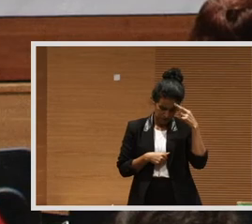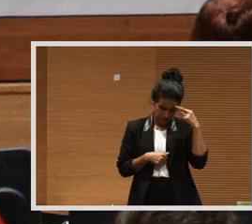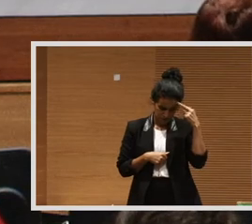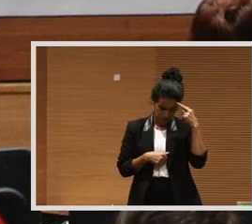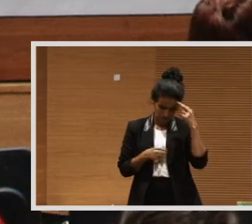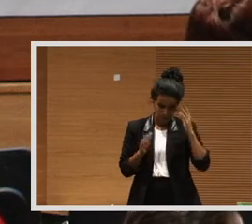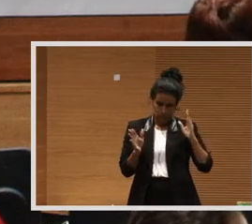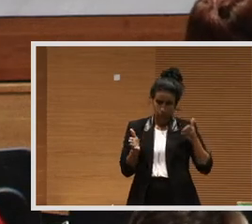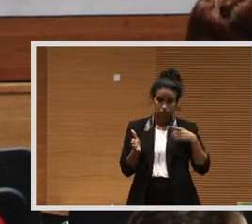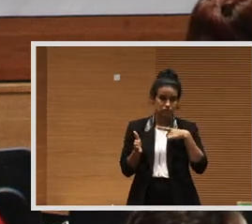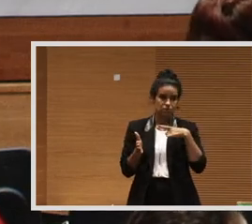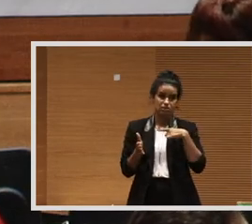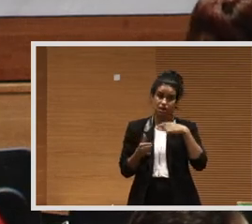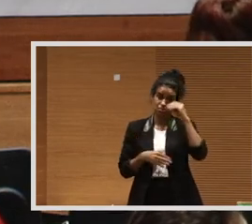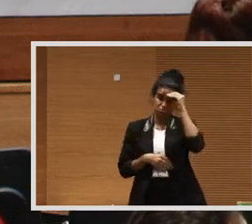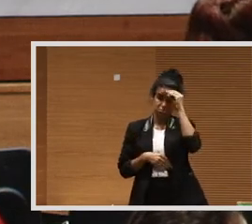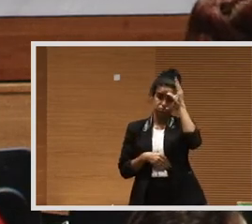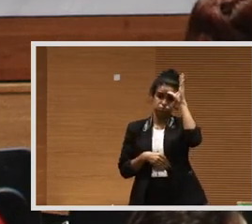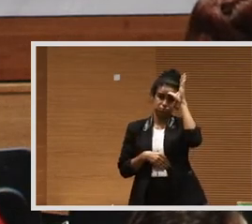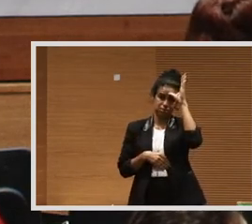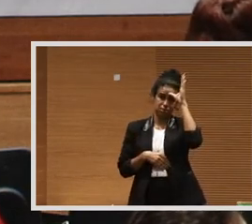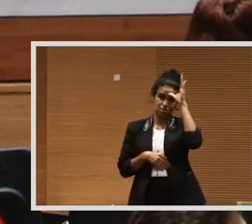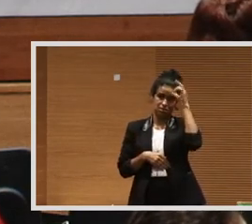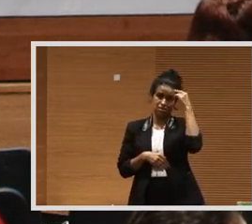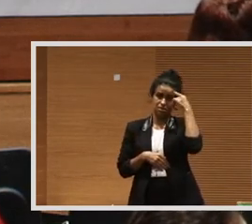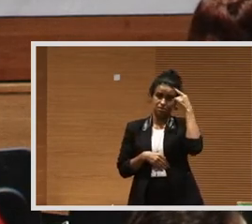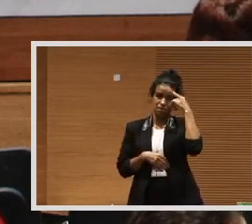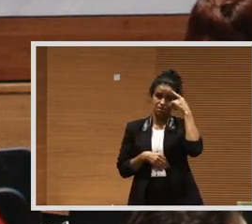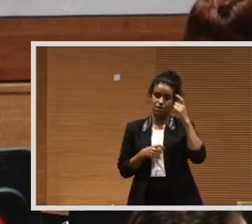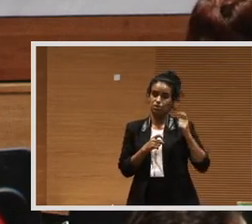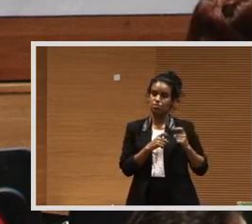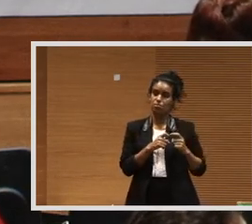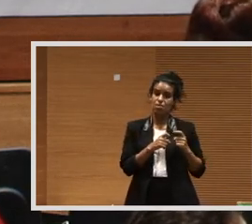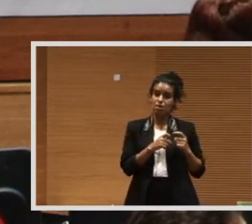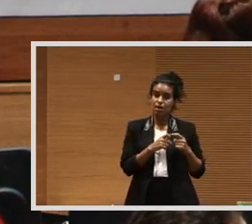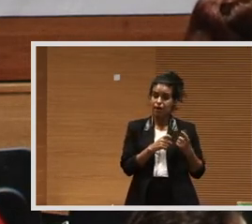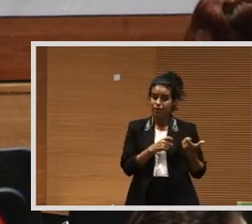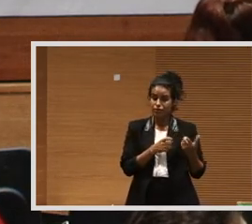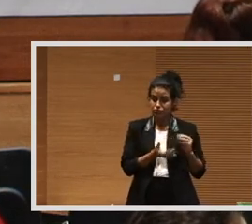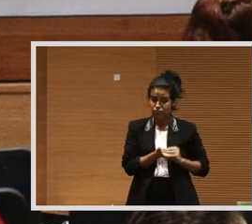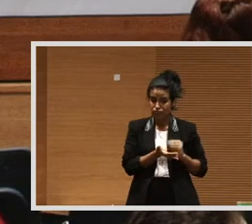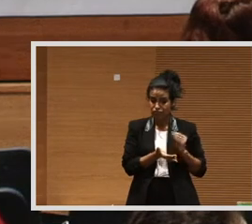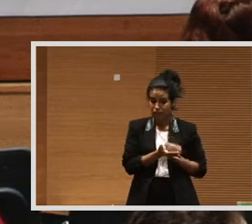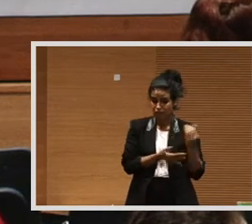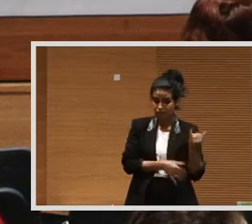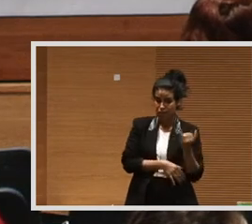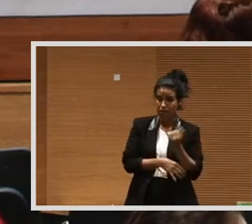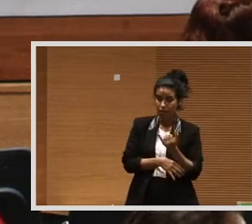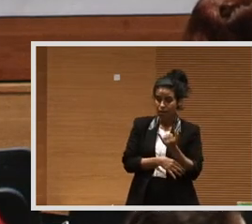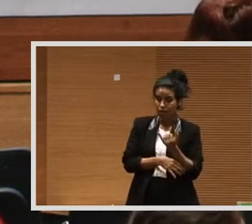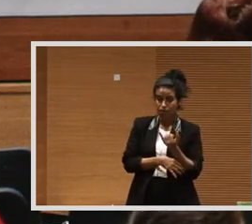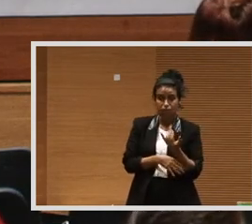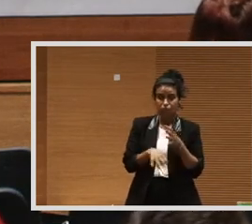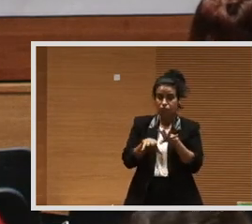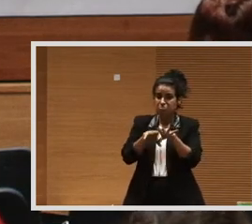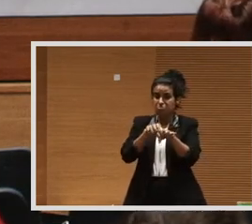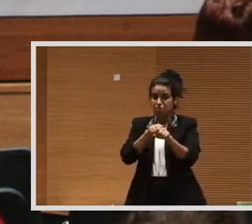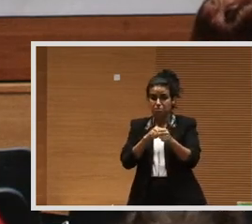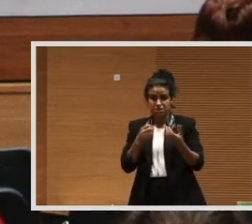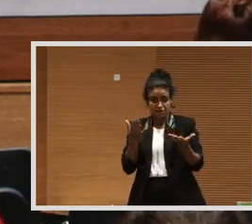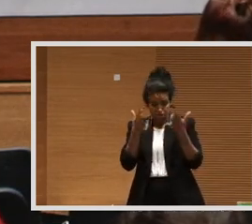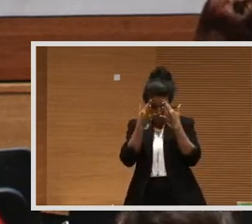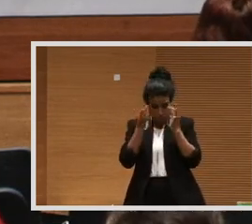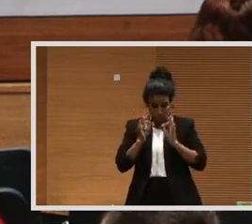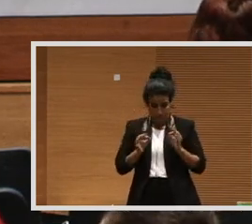tem, tem um conhecimento, mas eu fico também pensando nessa questão do médico também, que não tem as informações e a formação, não sei,